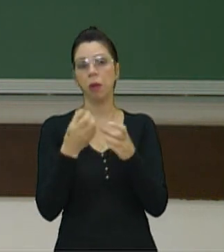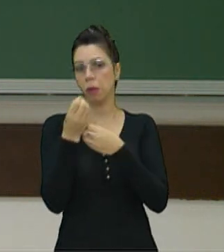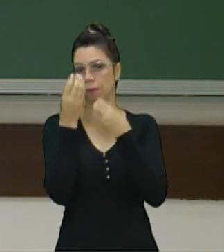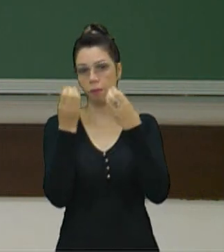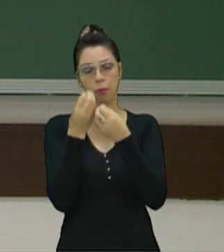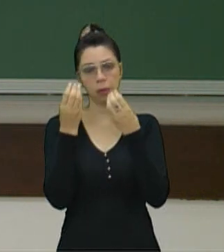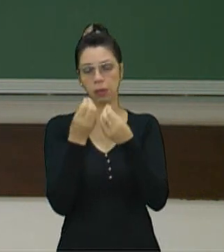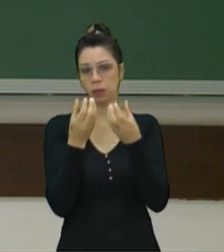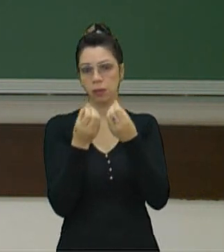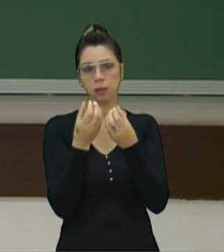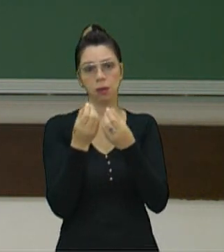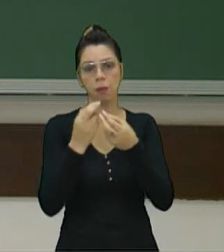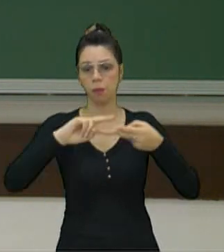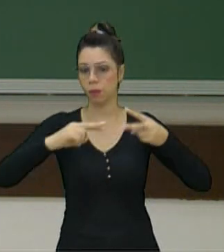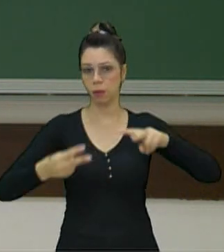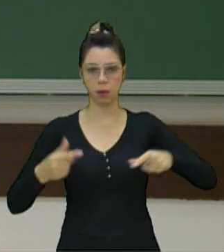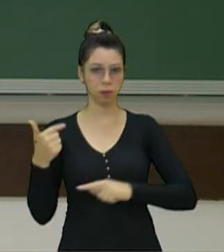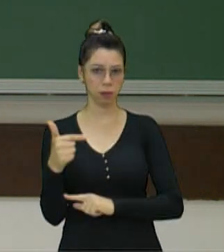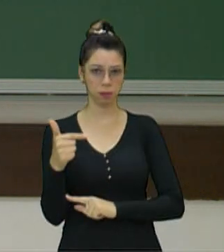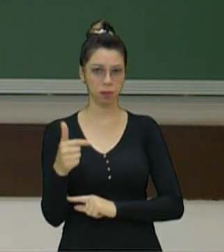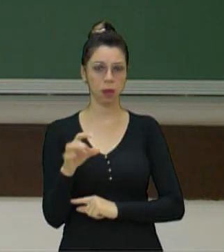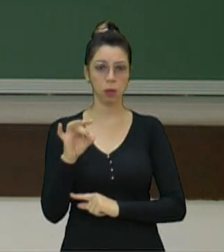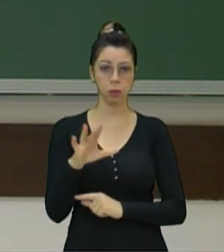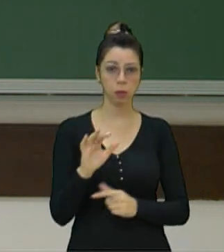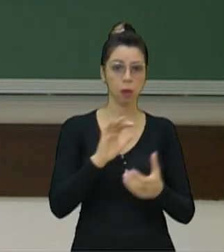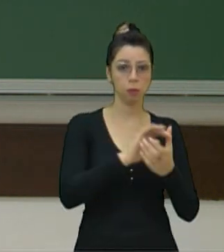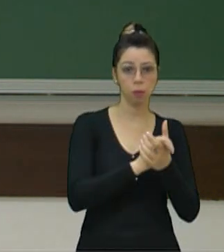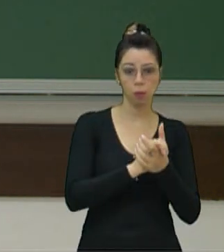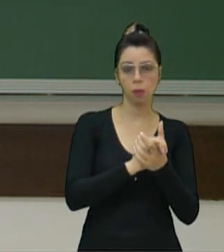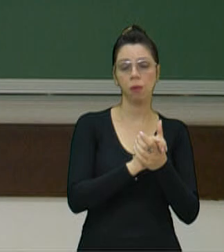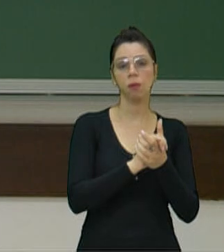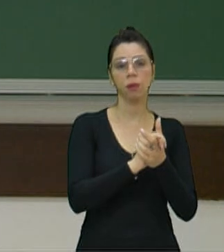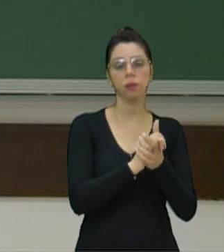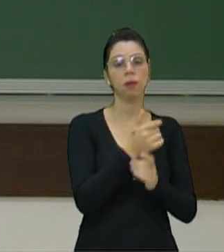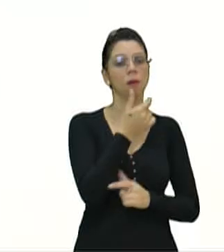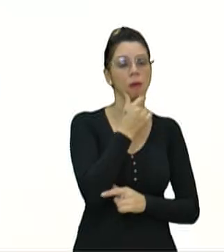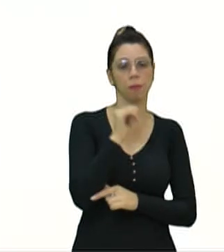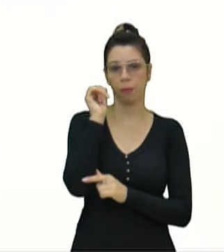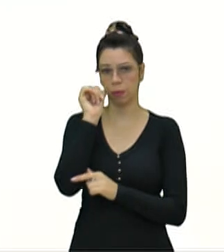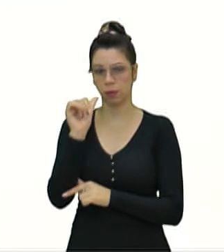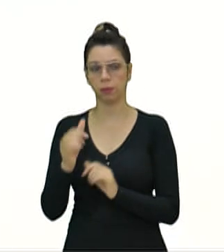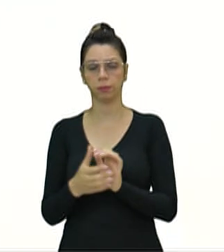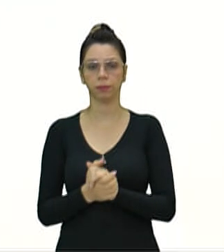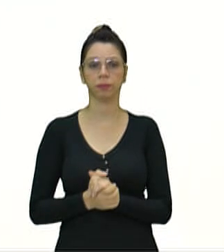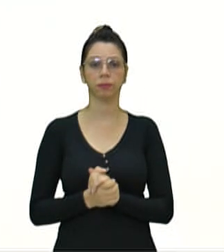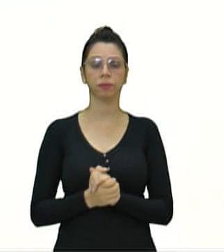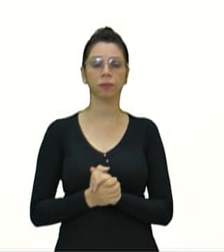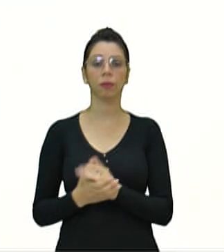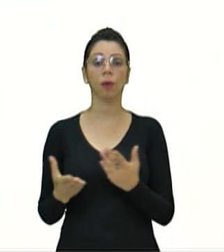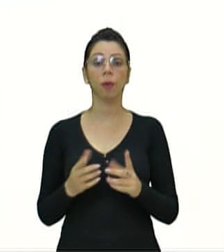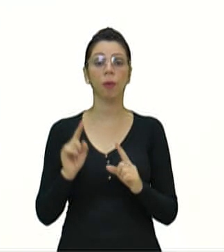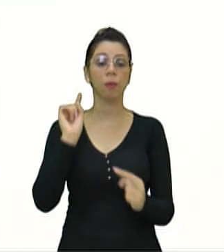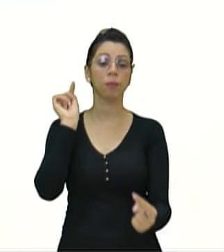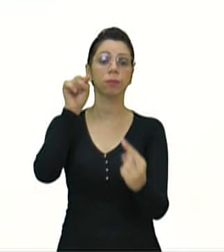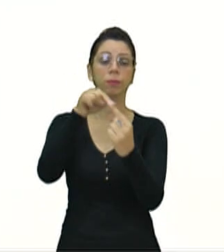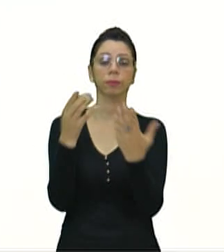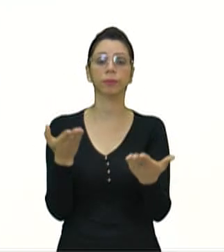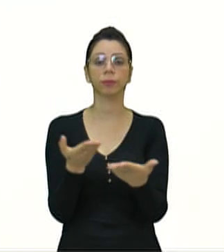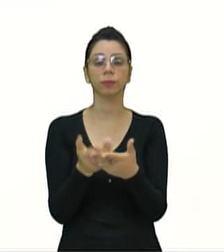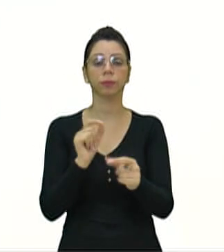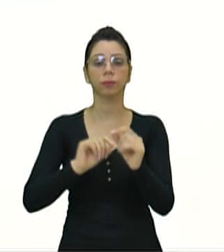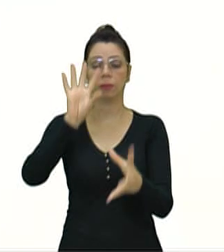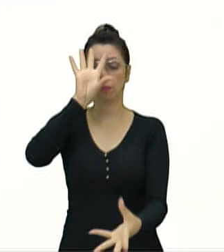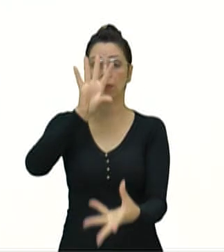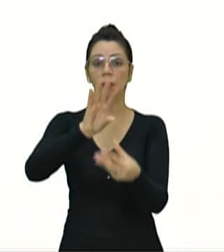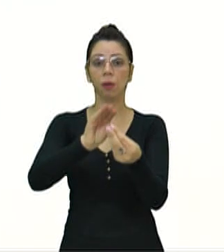genéticas. Muito bem. Objetivos da aula de hoje: compreender a respeito dos diferentes tipos de reprodução. Então, quando a